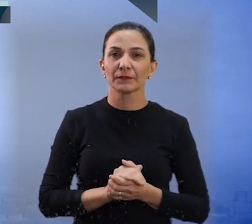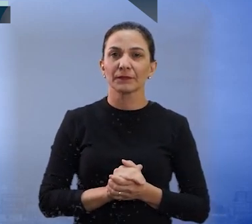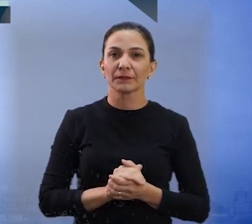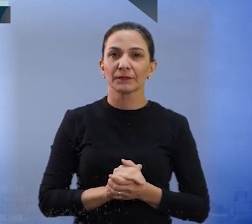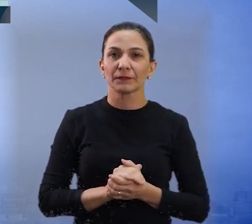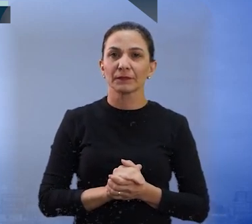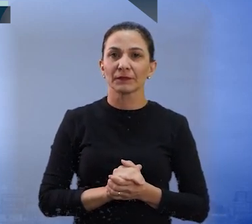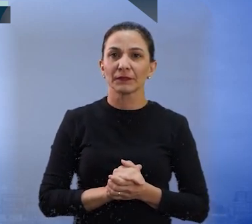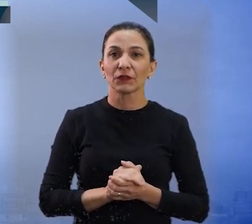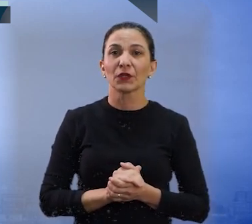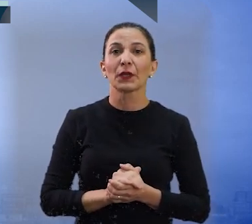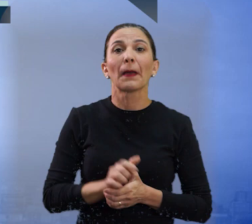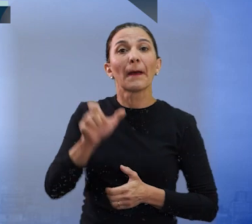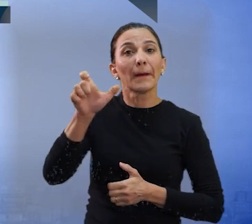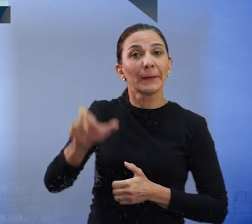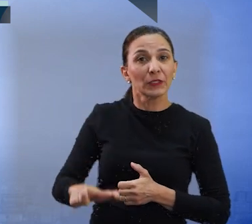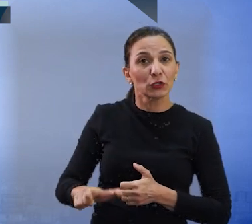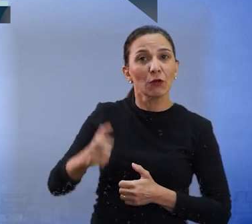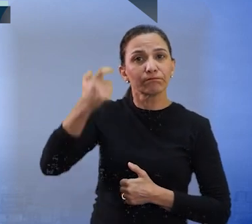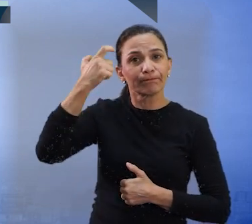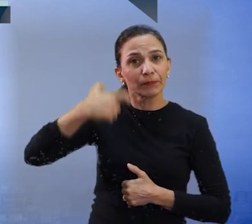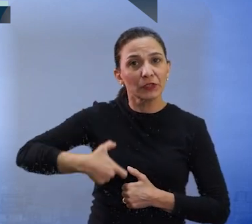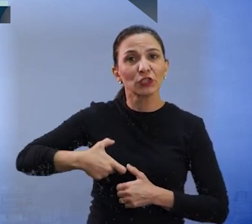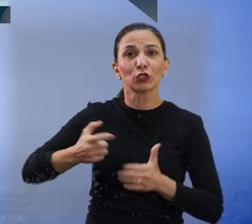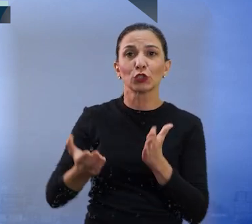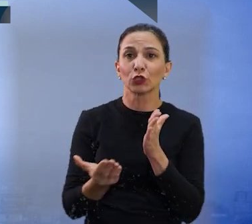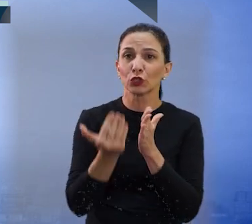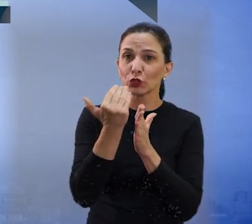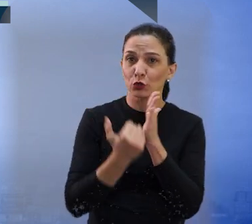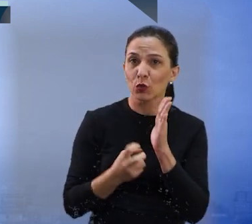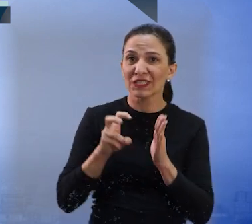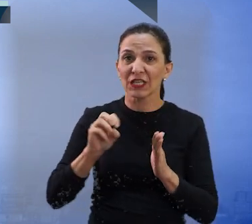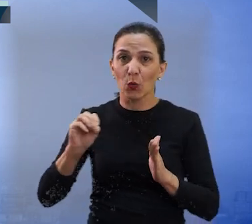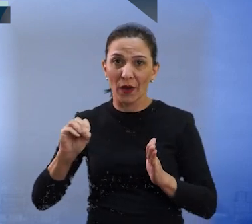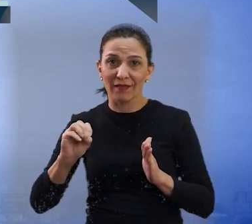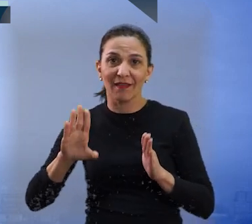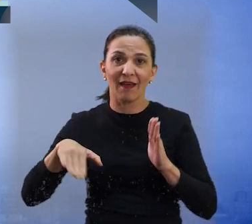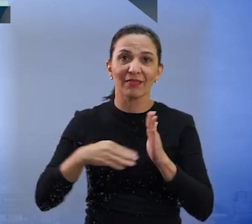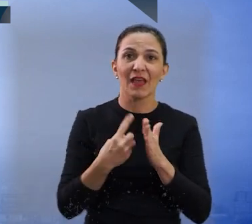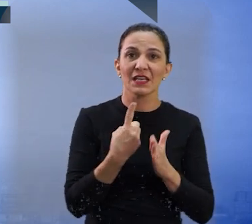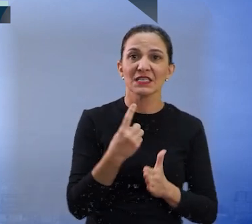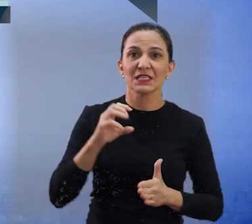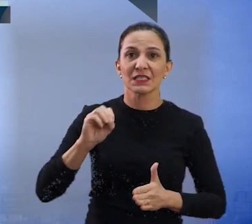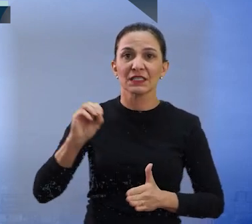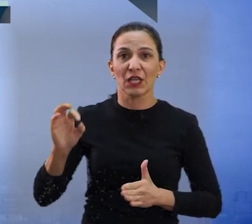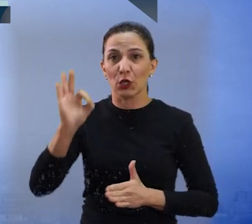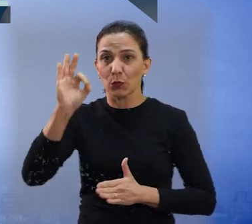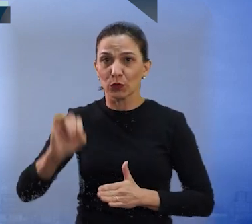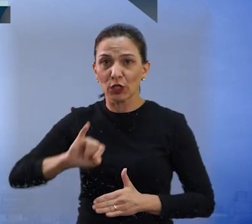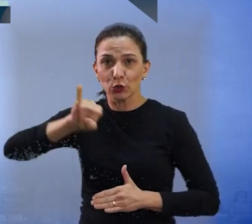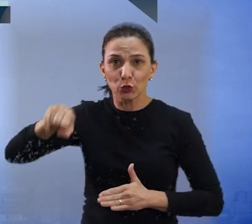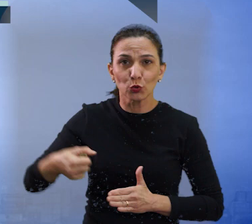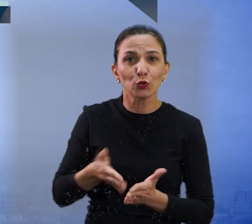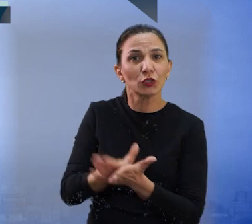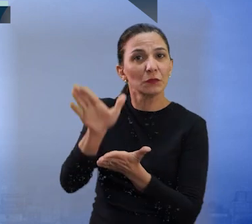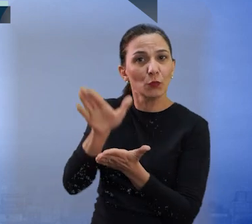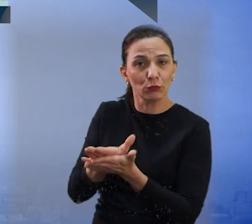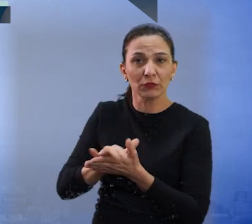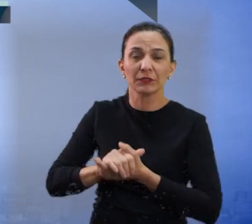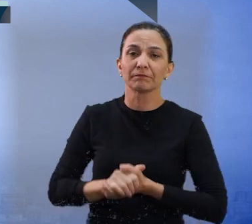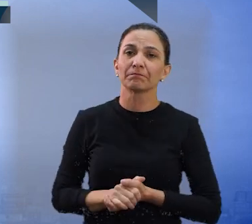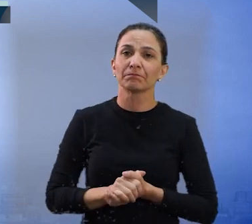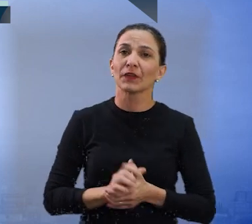débitos do DAE pessoas físicas poderão ter descontos de 50 a 100% sobre juros e multas